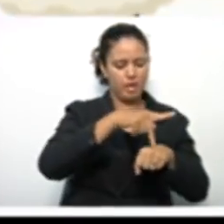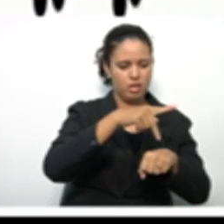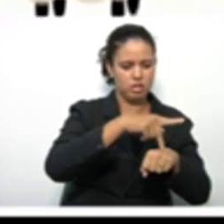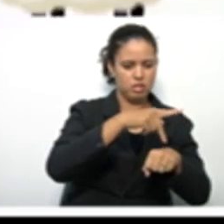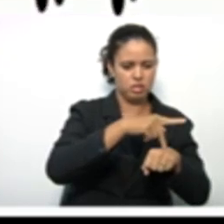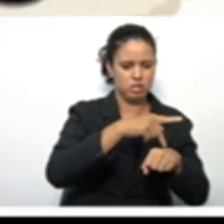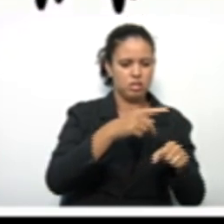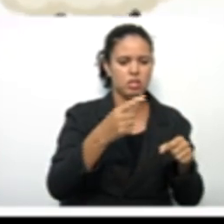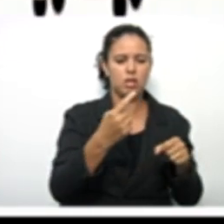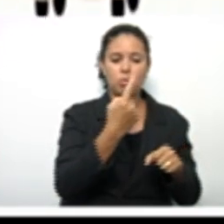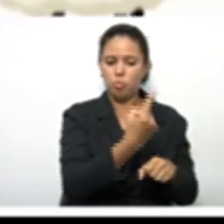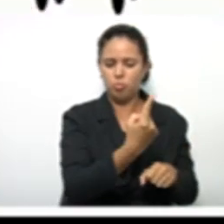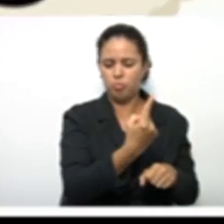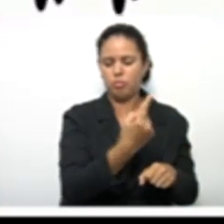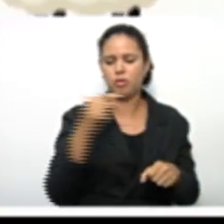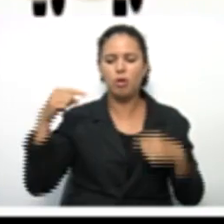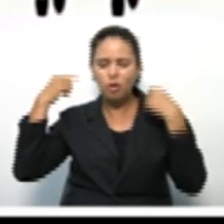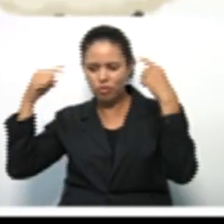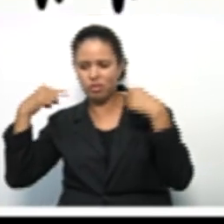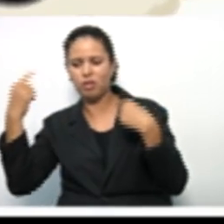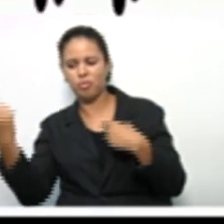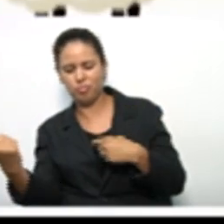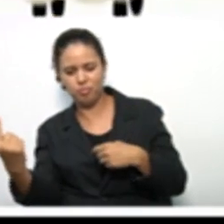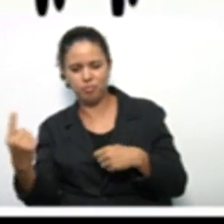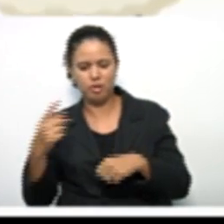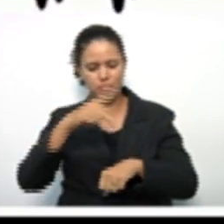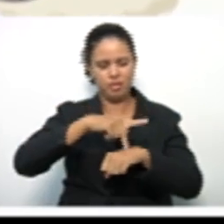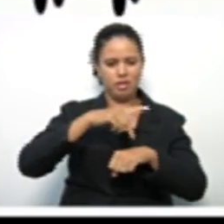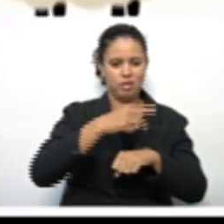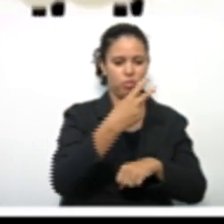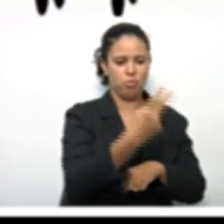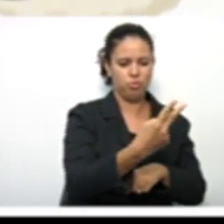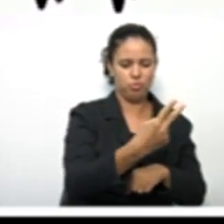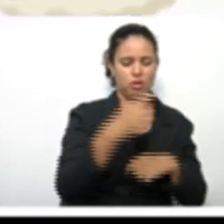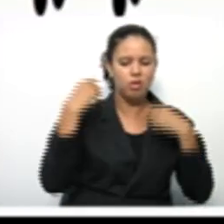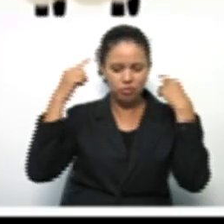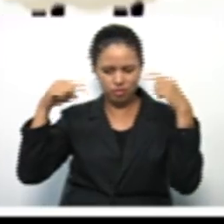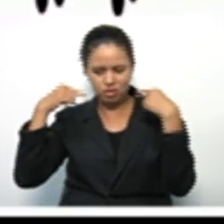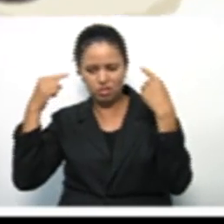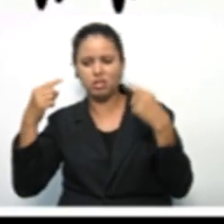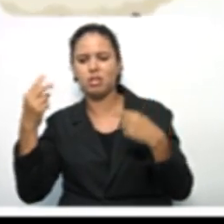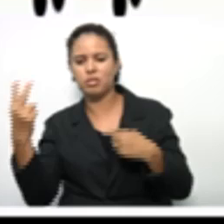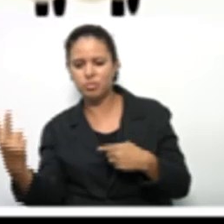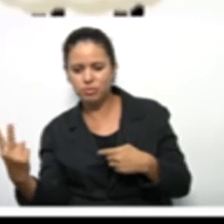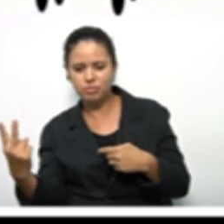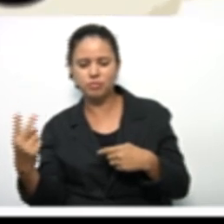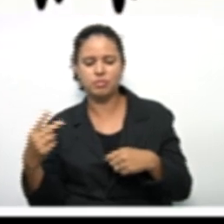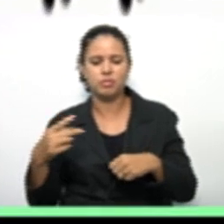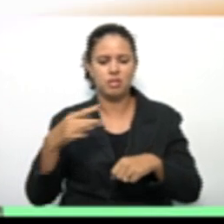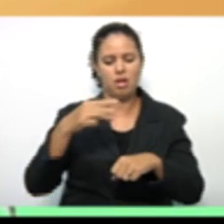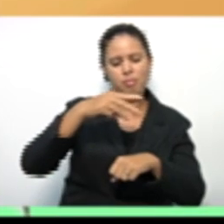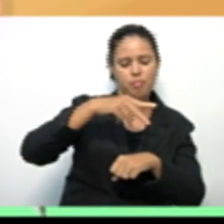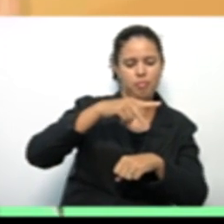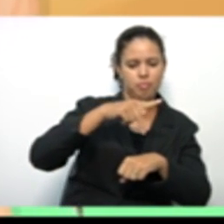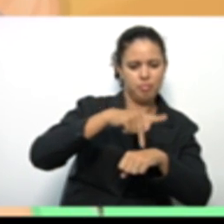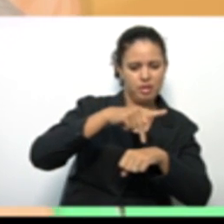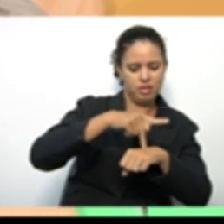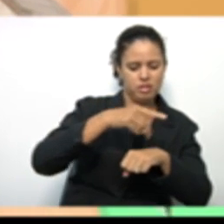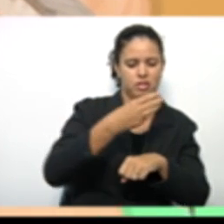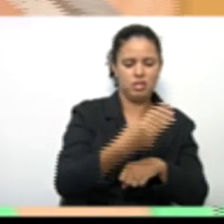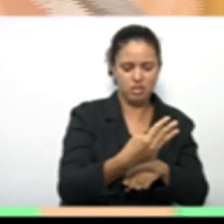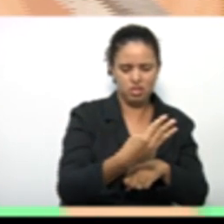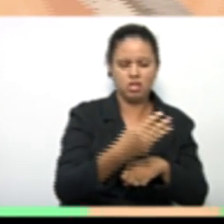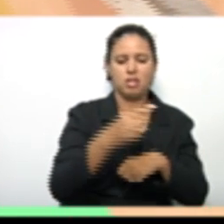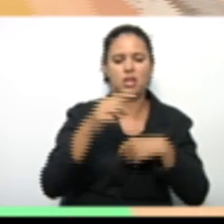pedra. Isso já era uma contabilidade. Era a maneira que eles tinham de controle sobre o patrimônio. Com o passar do tempo, veio